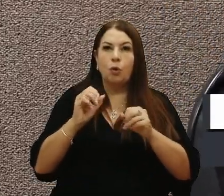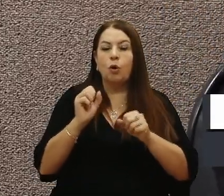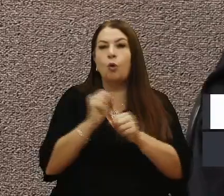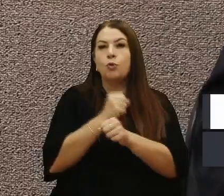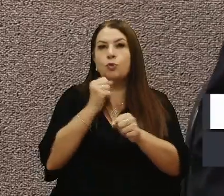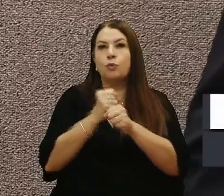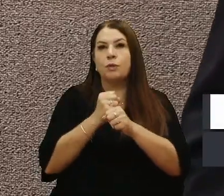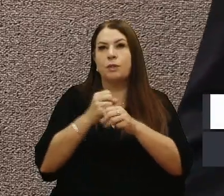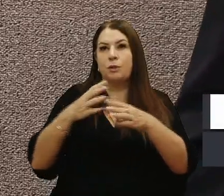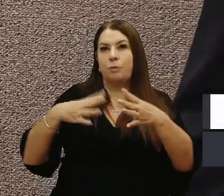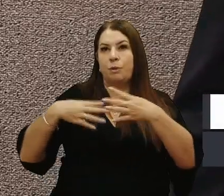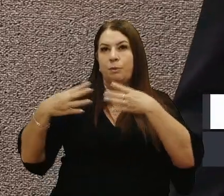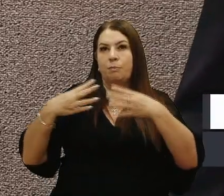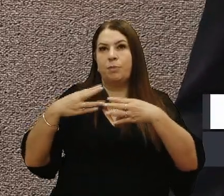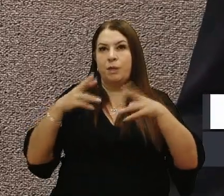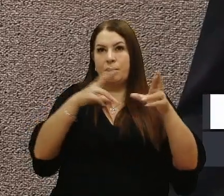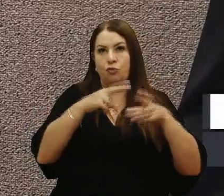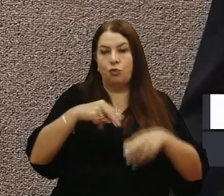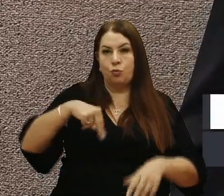região norte.